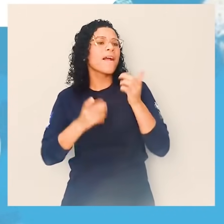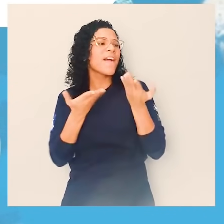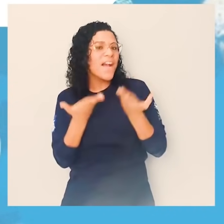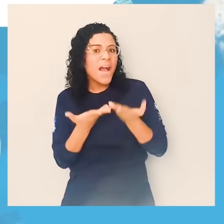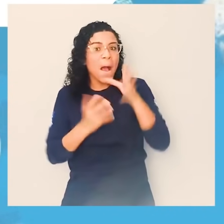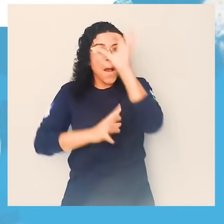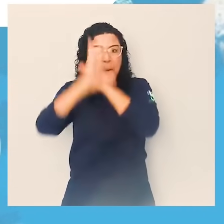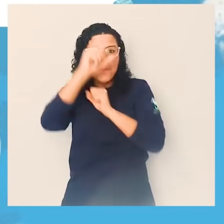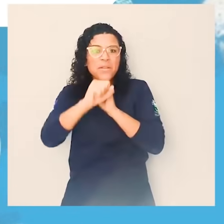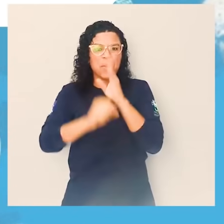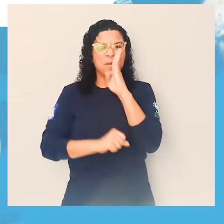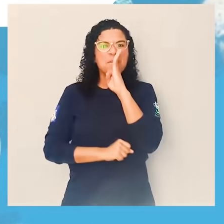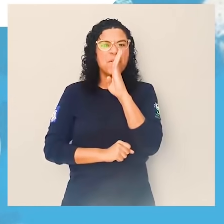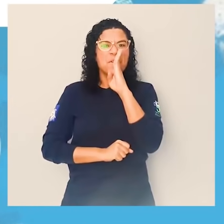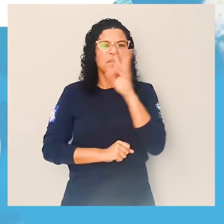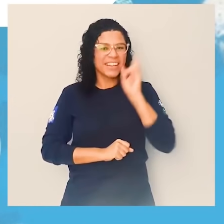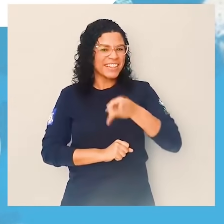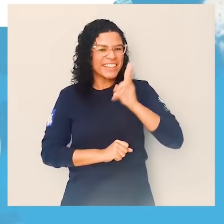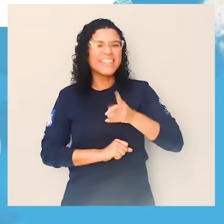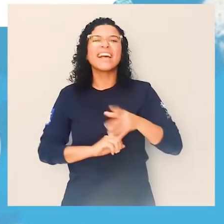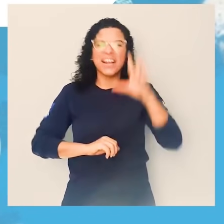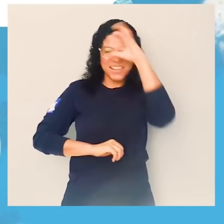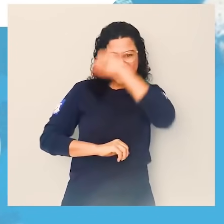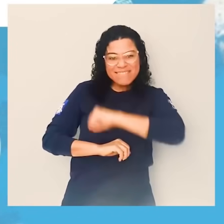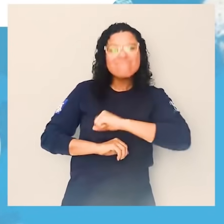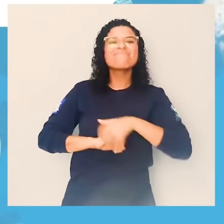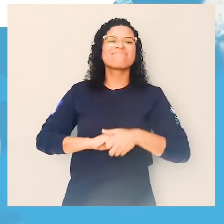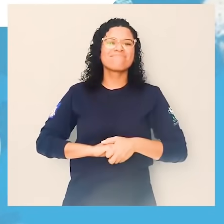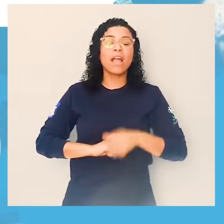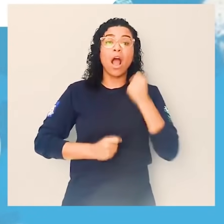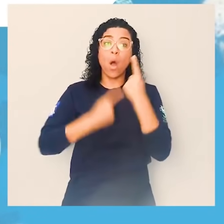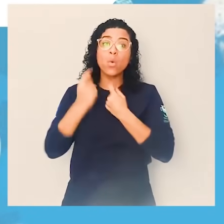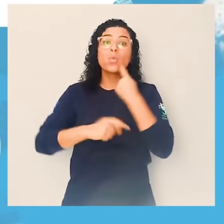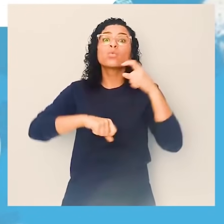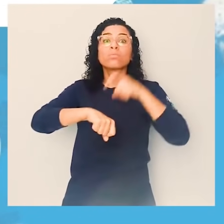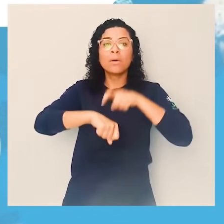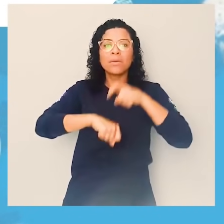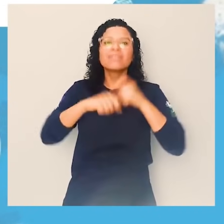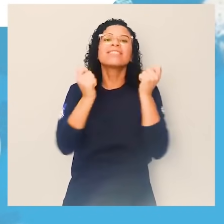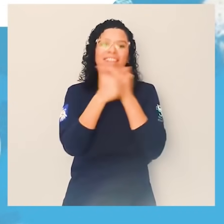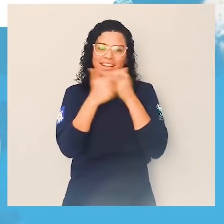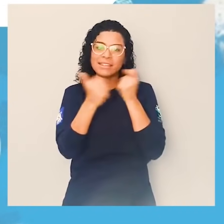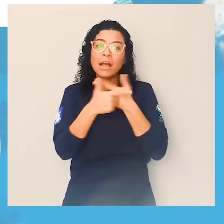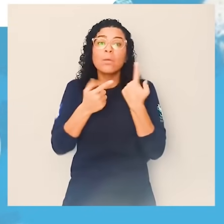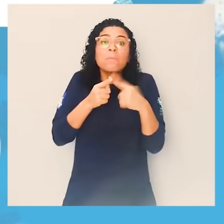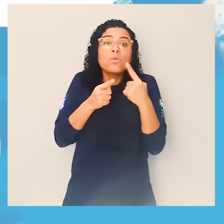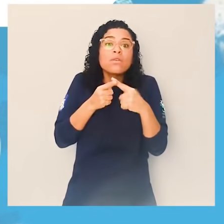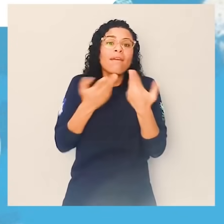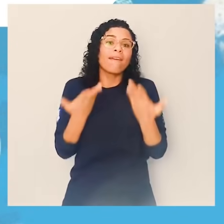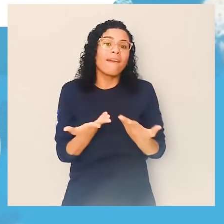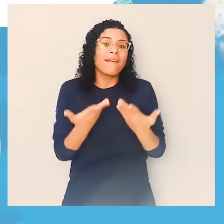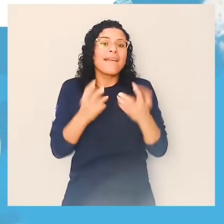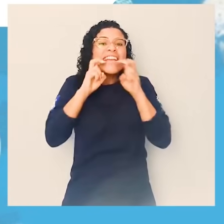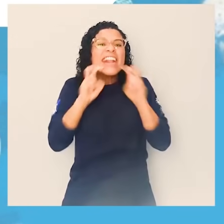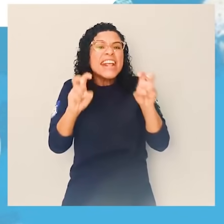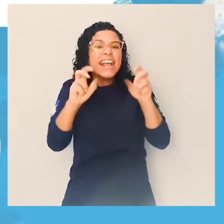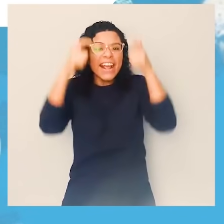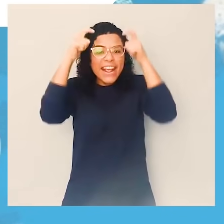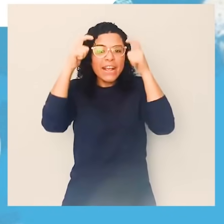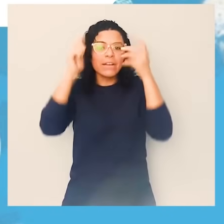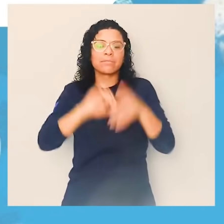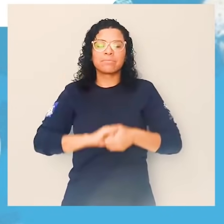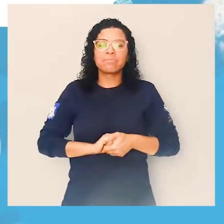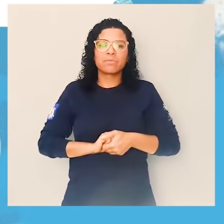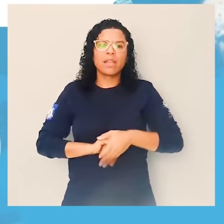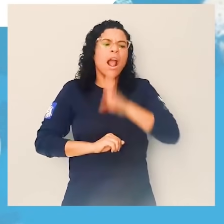acabou aprendendo a dizer cala a boca também. Tinha horas que era até engraçado. O reizinho gritava